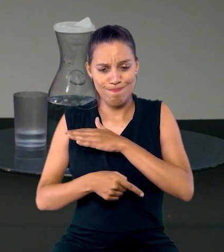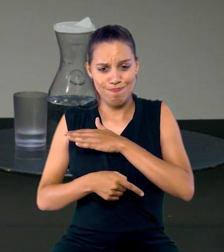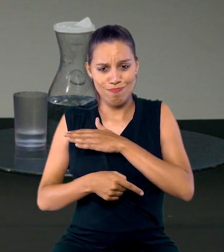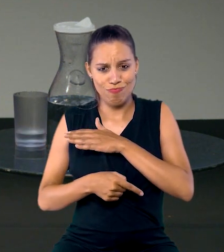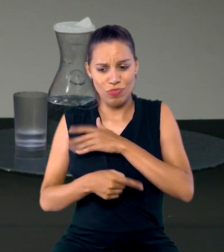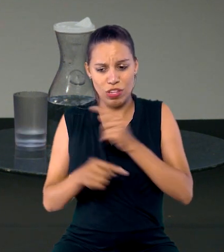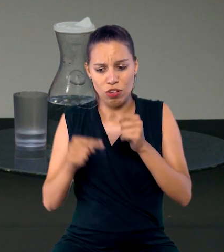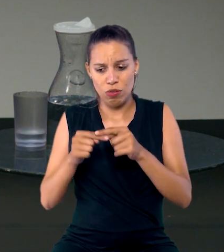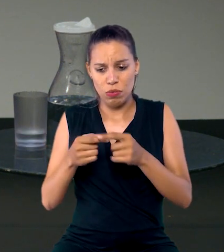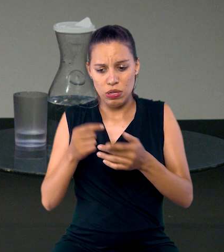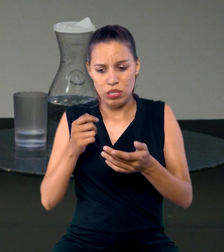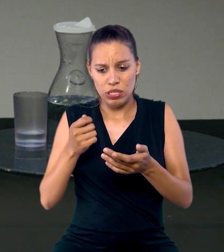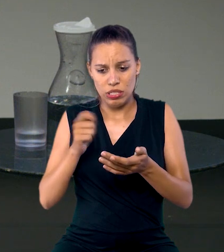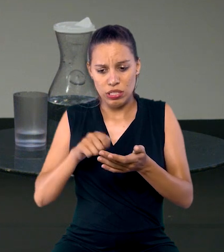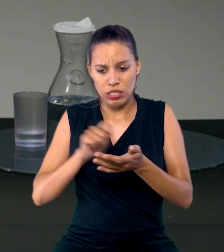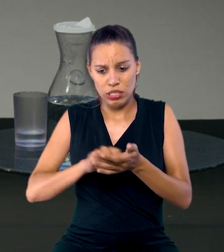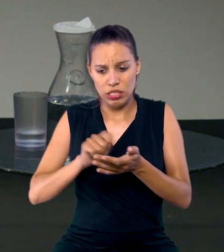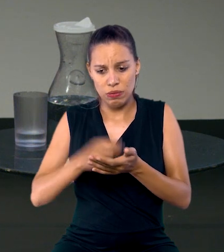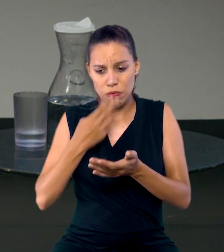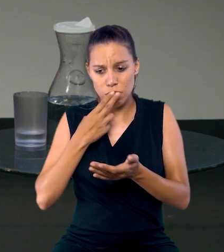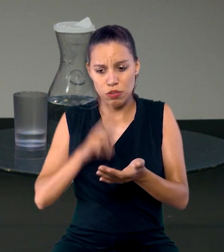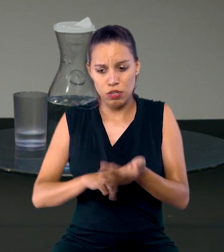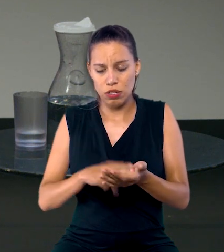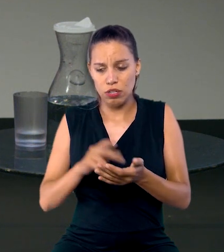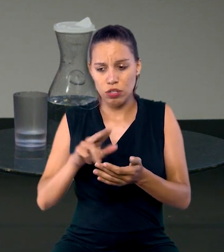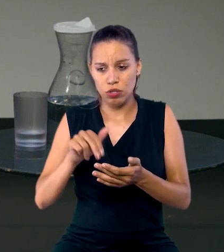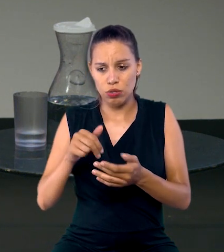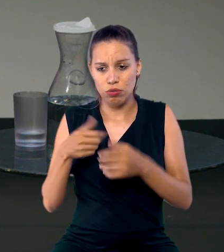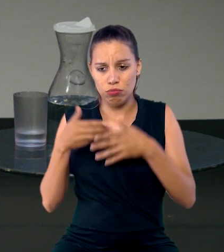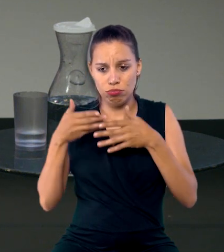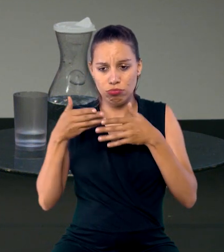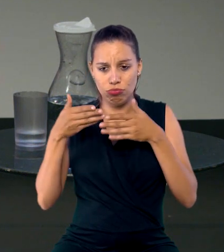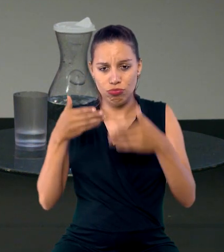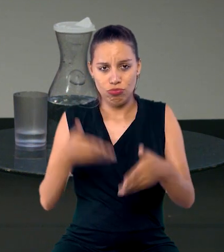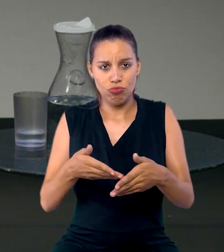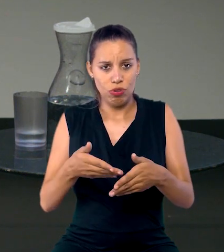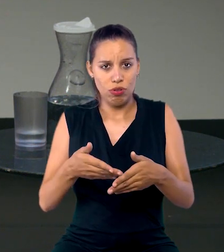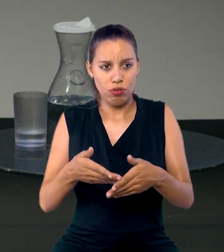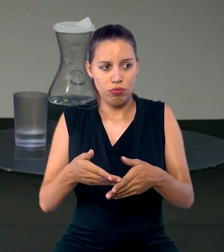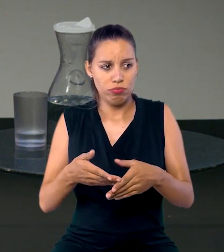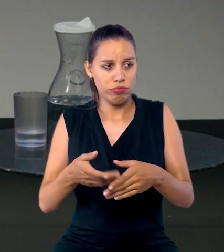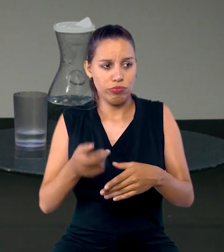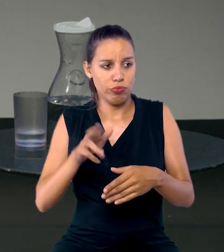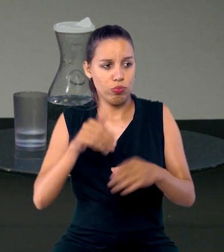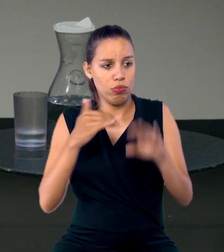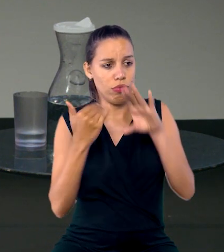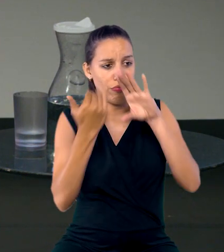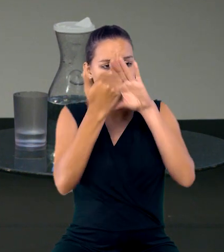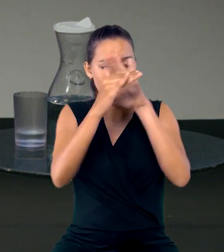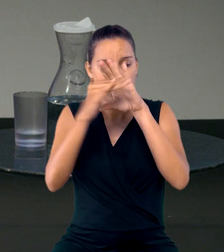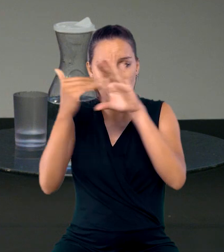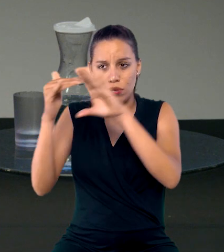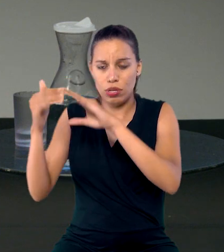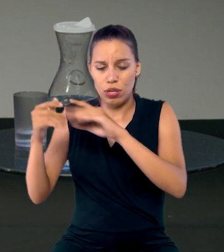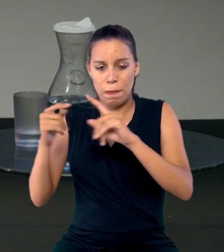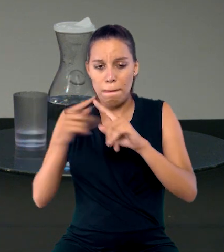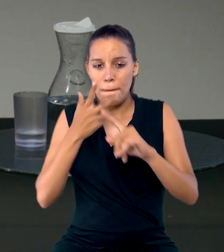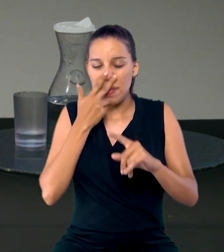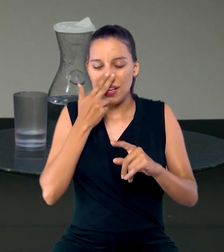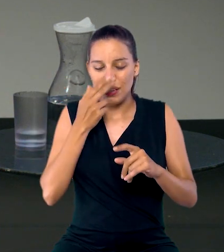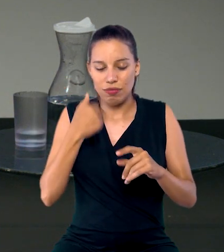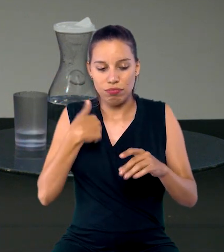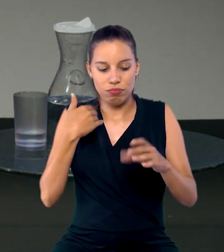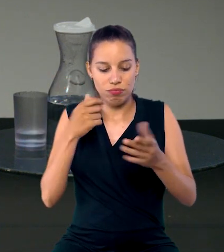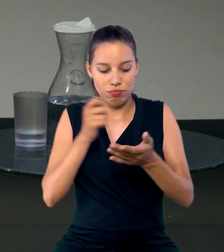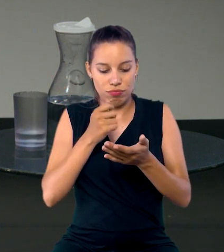cartas que não chegam ao seu destinatário. São cartas que se